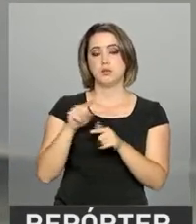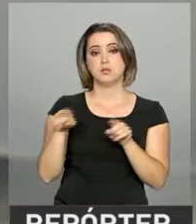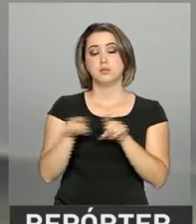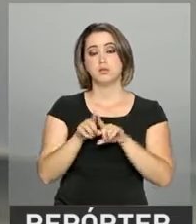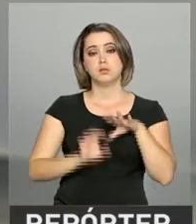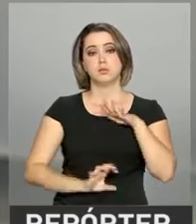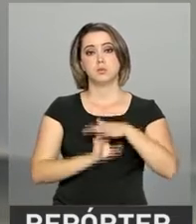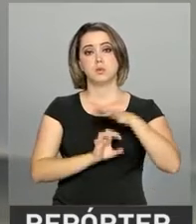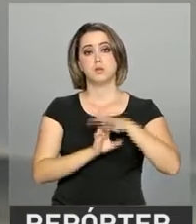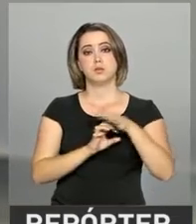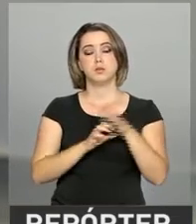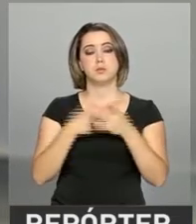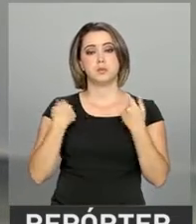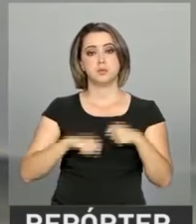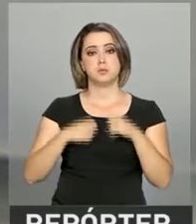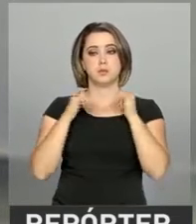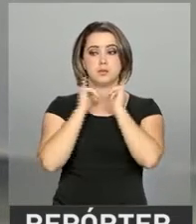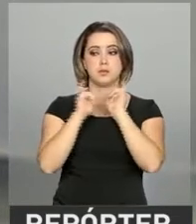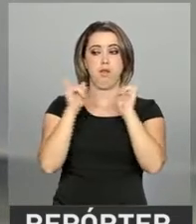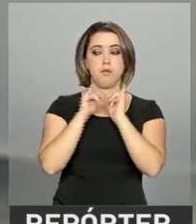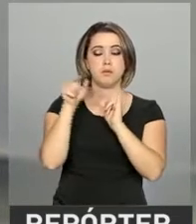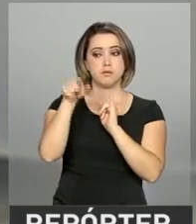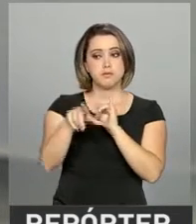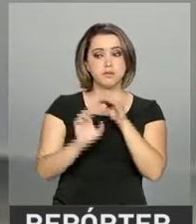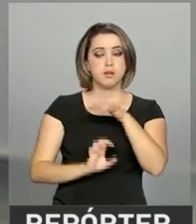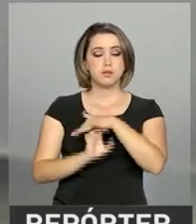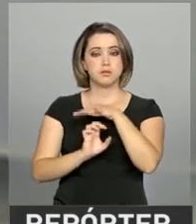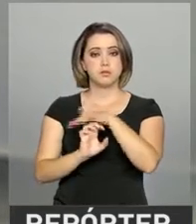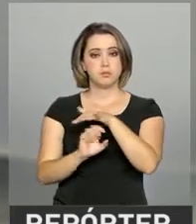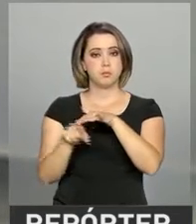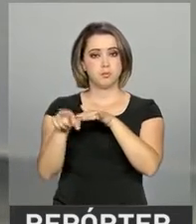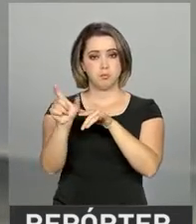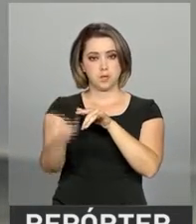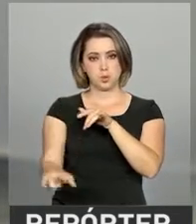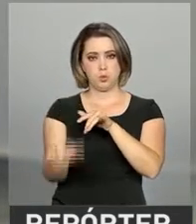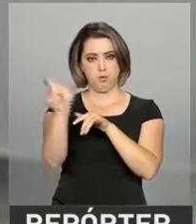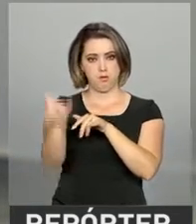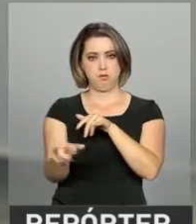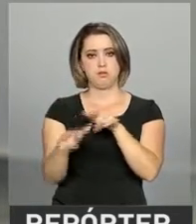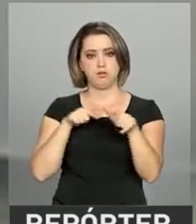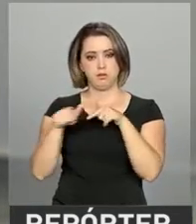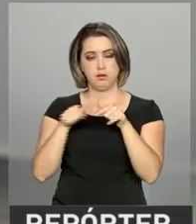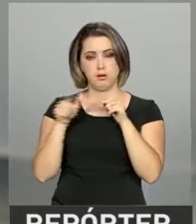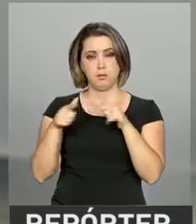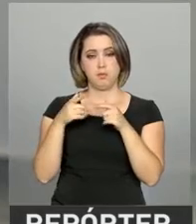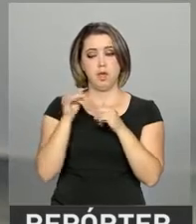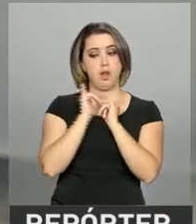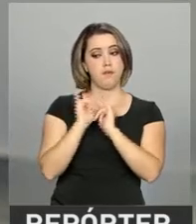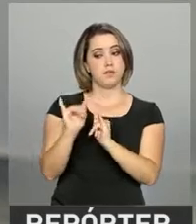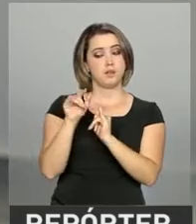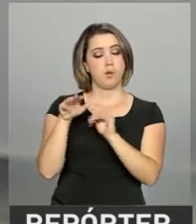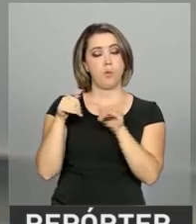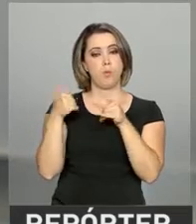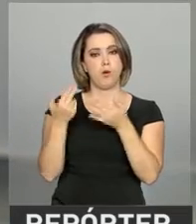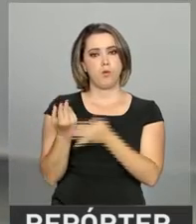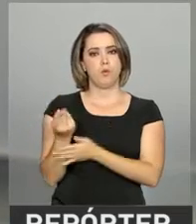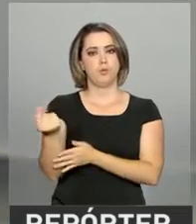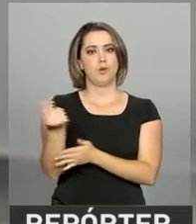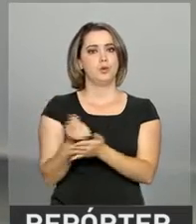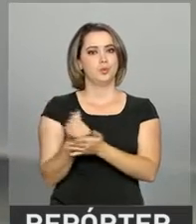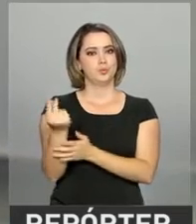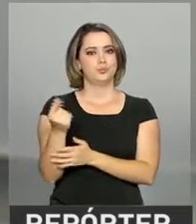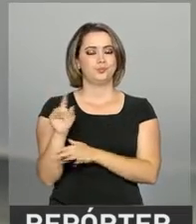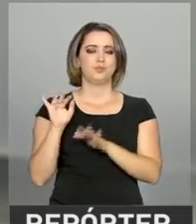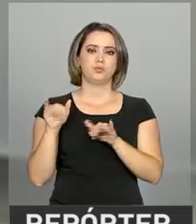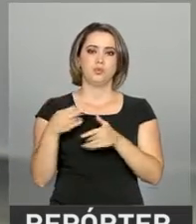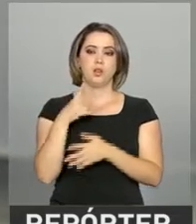são obrigadas a comunicar os empregados sobre os valores que estão sendo depositados para verificar se o